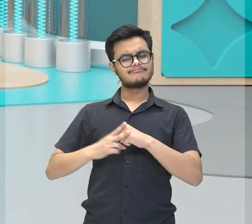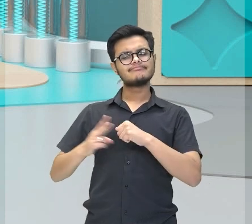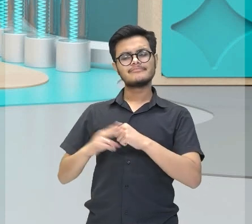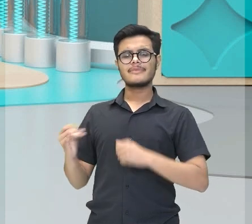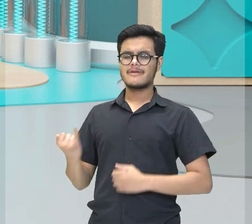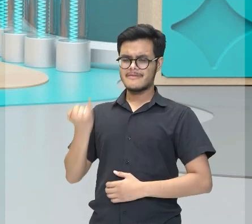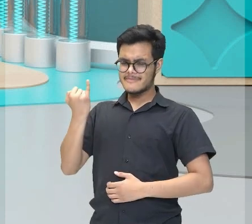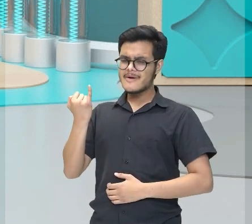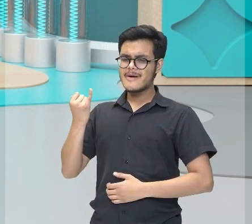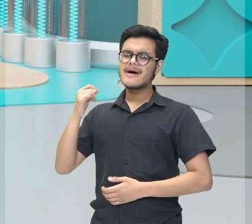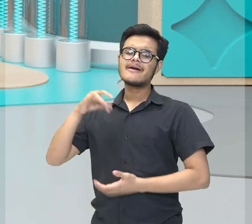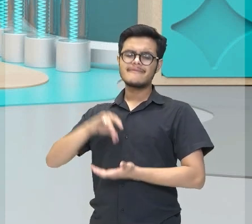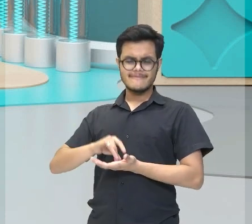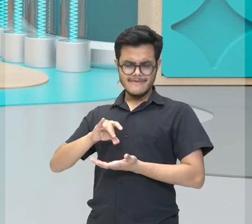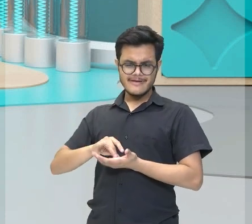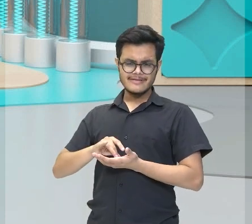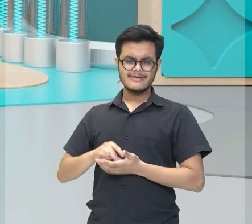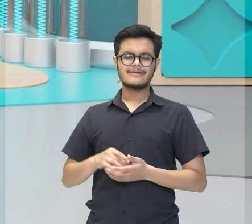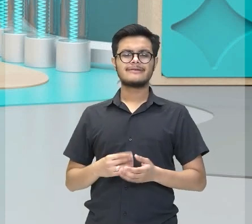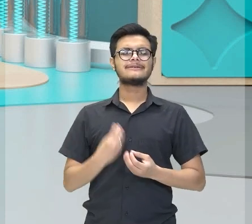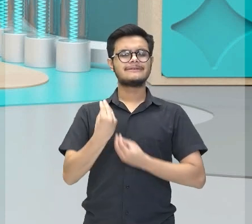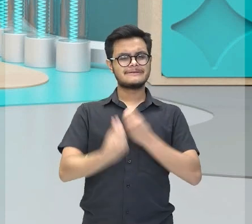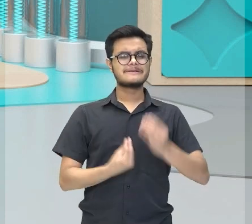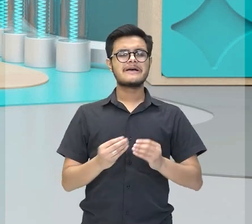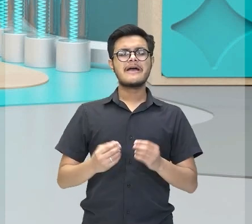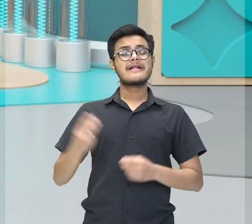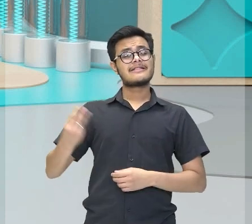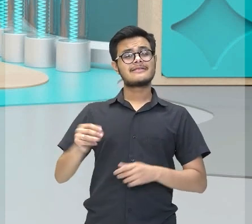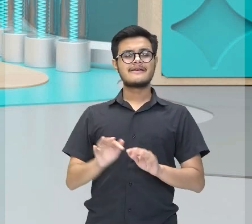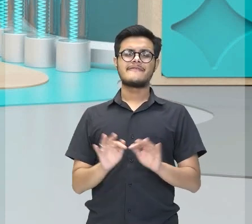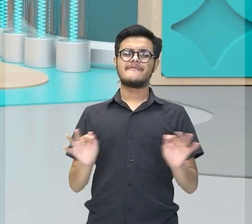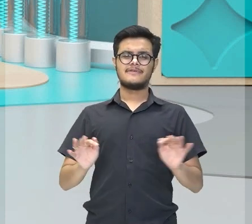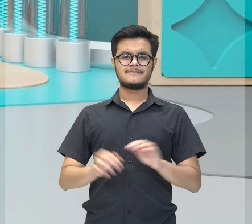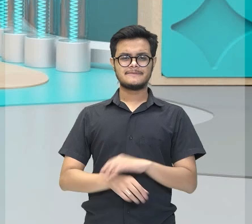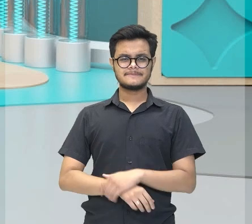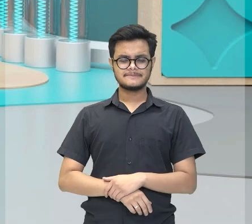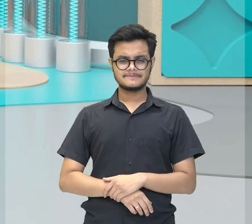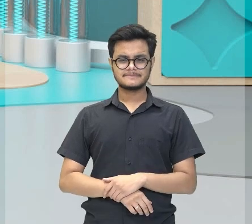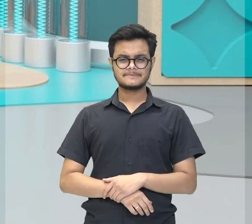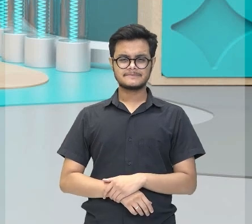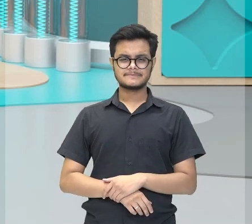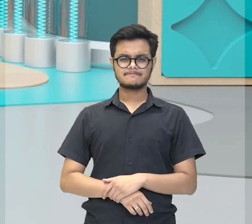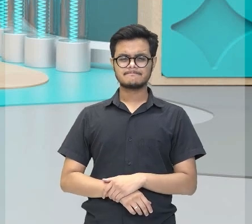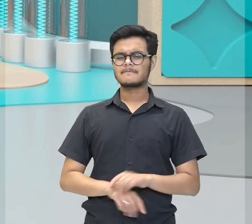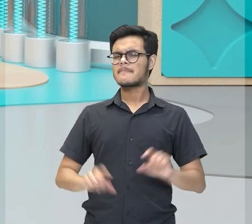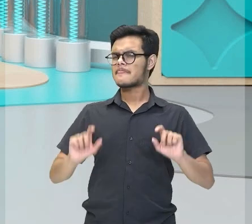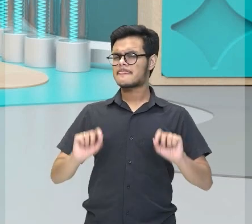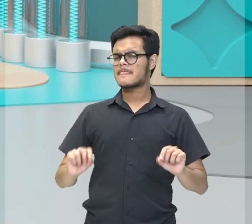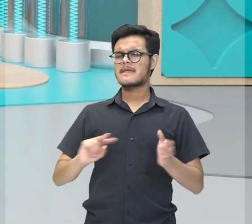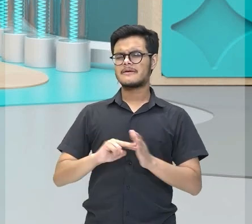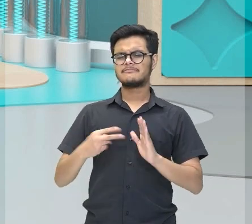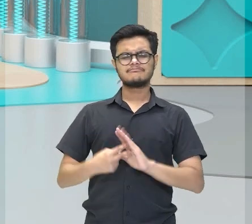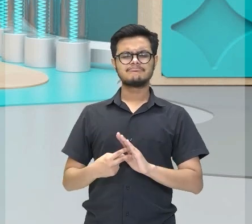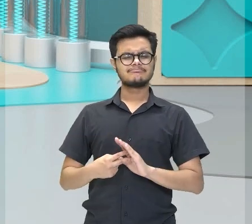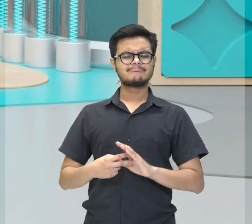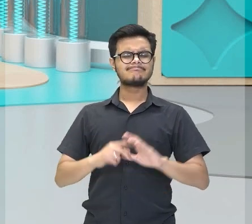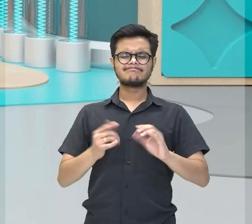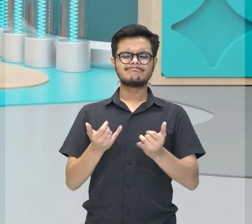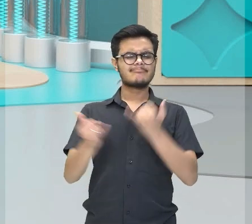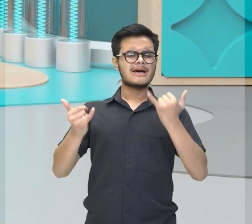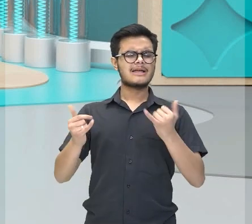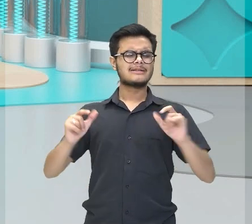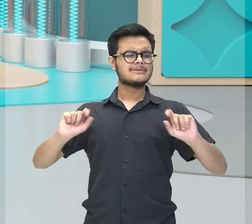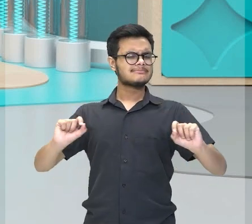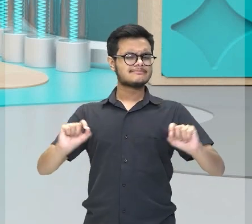está destacada nesta terceira manchete. O que essas palavras destacadas têm em comum?